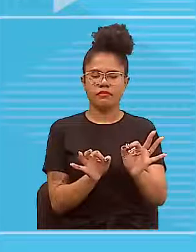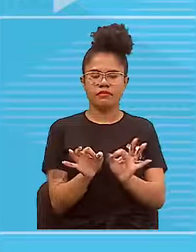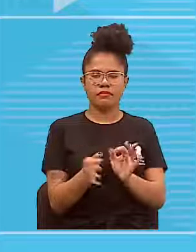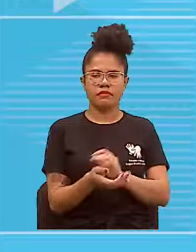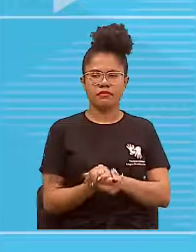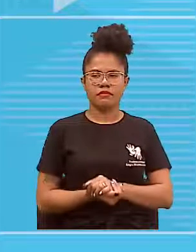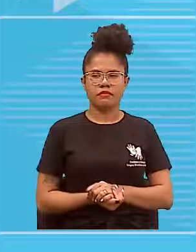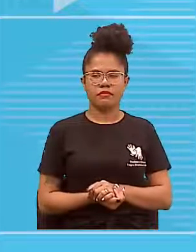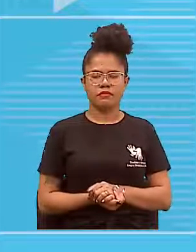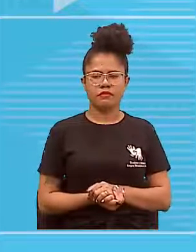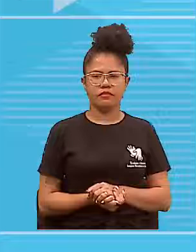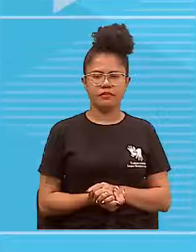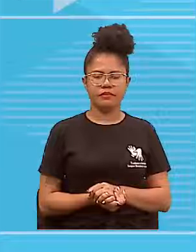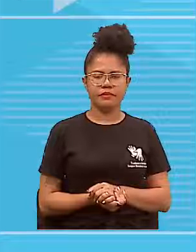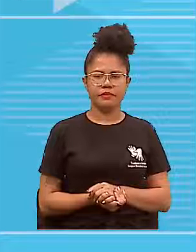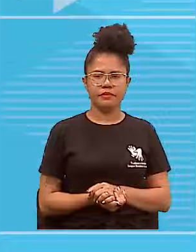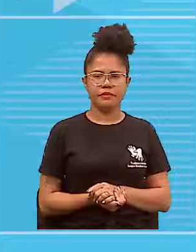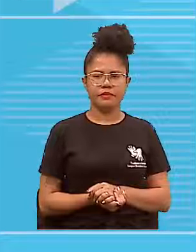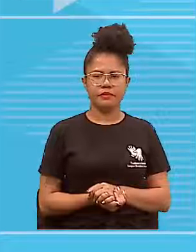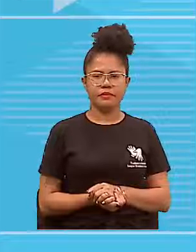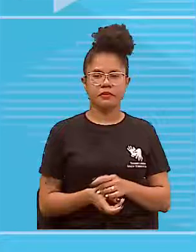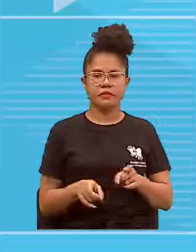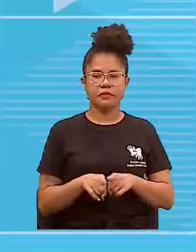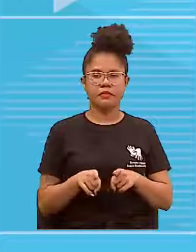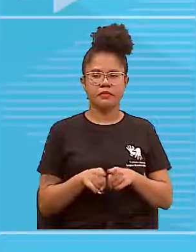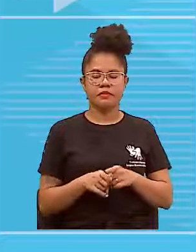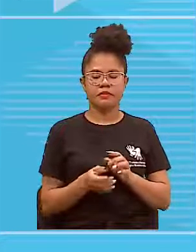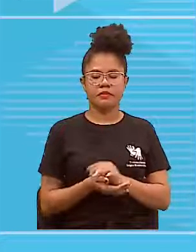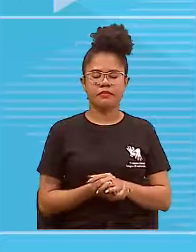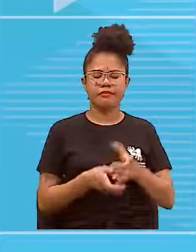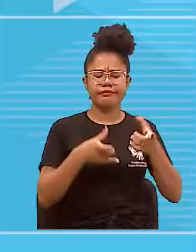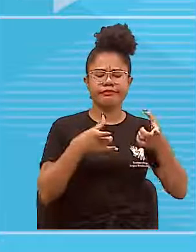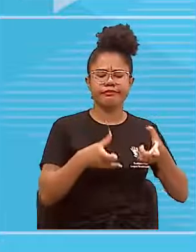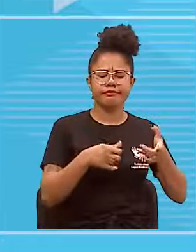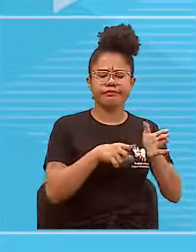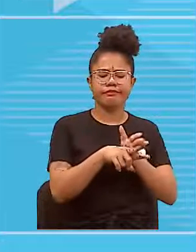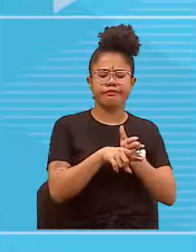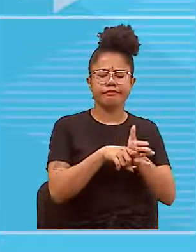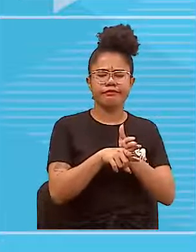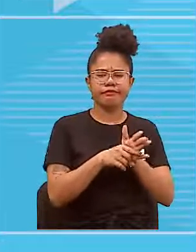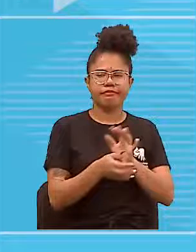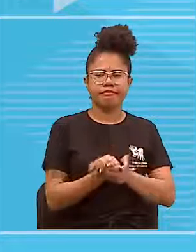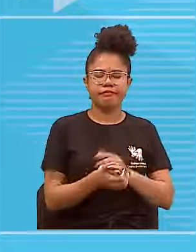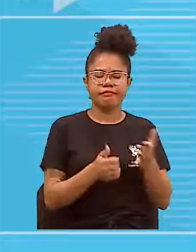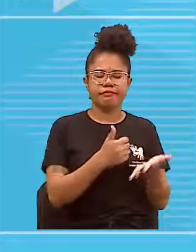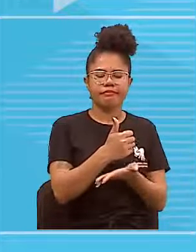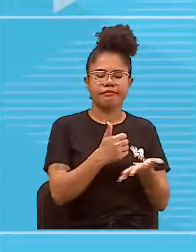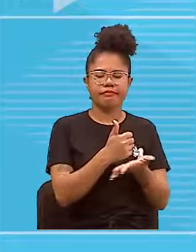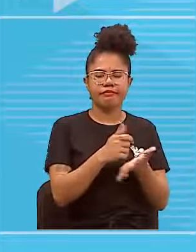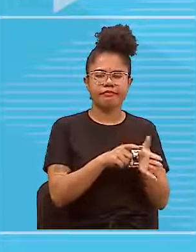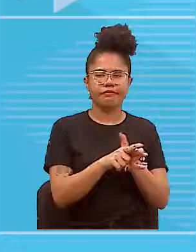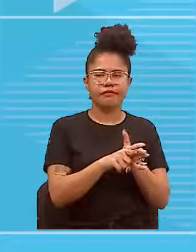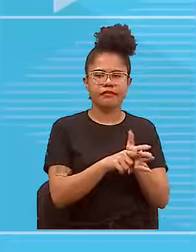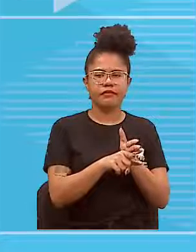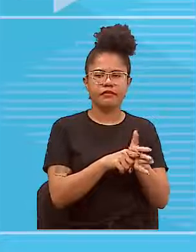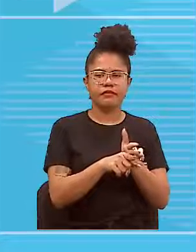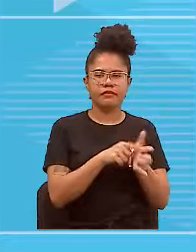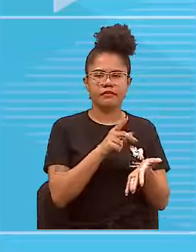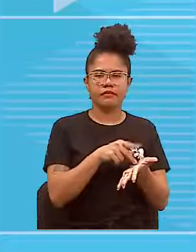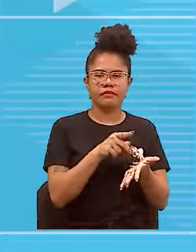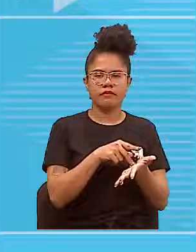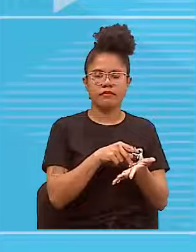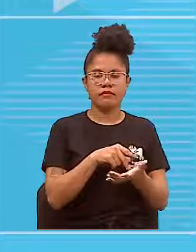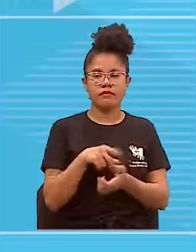Organizar. E saber de onde é a fonte, viu, Gabriel? Fonte verdadeira. Não manipular os dados,